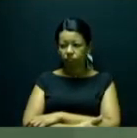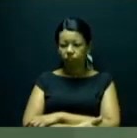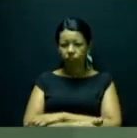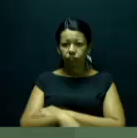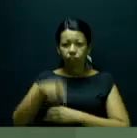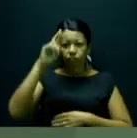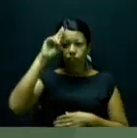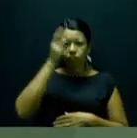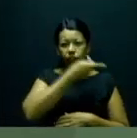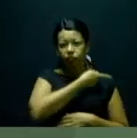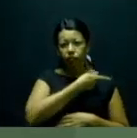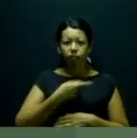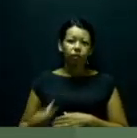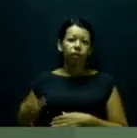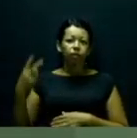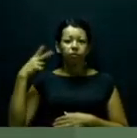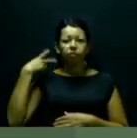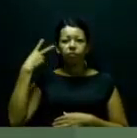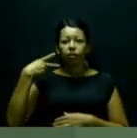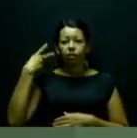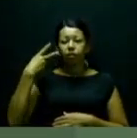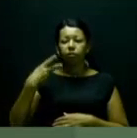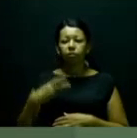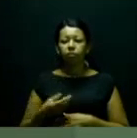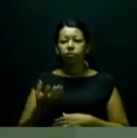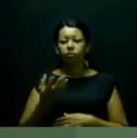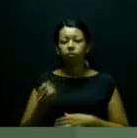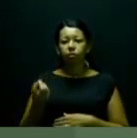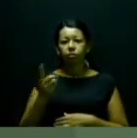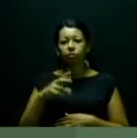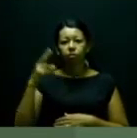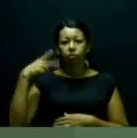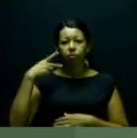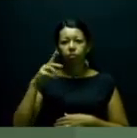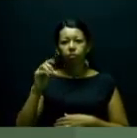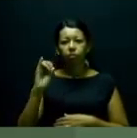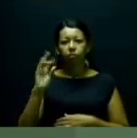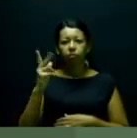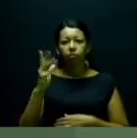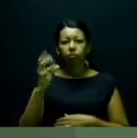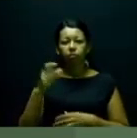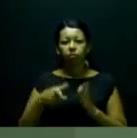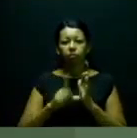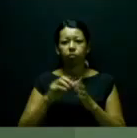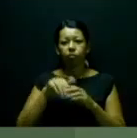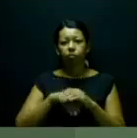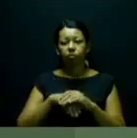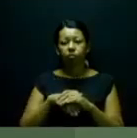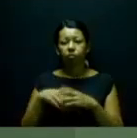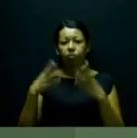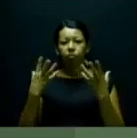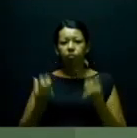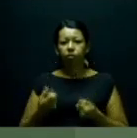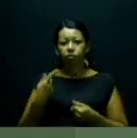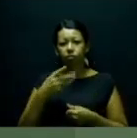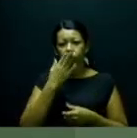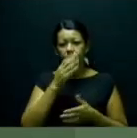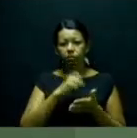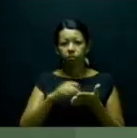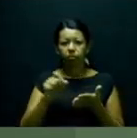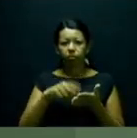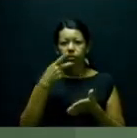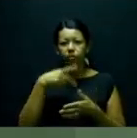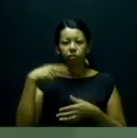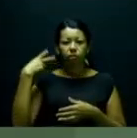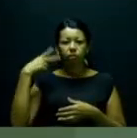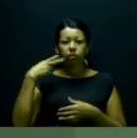Senhor presidente e nobres vereadores, já quero aqui, vereador Adeildo, antecipar o meu voto favorável ao seu requerimento, dizer ao